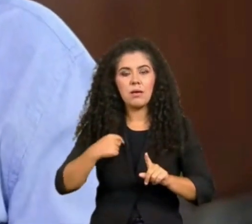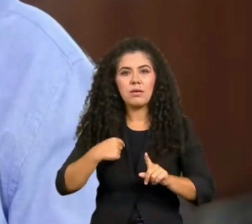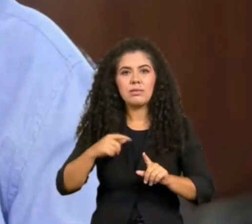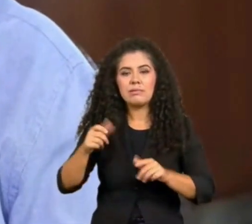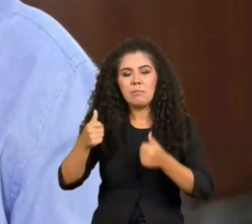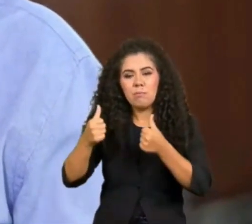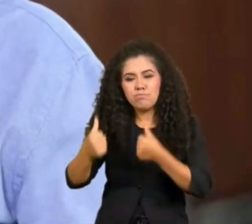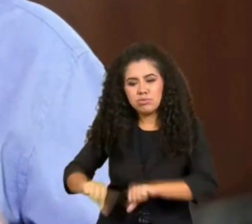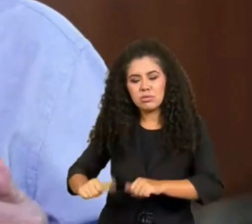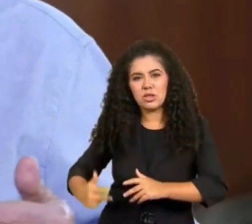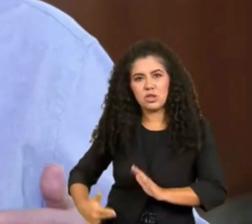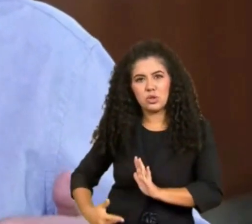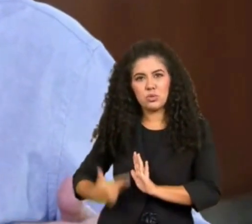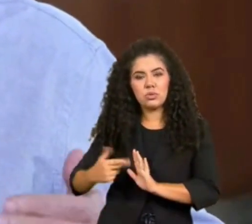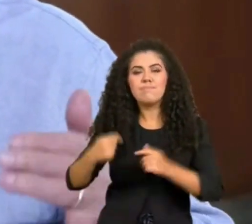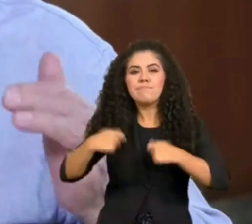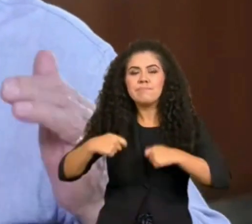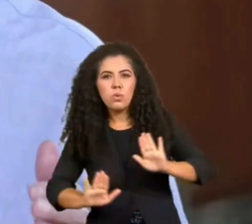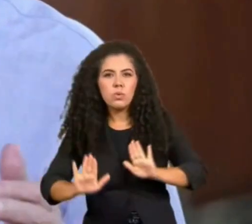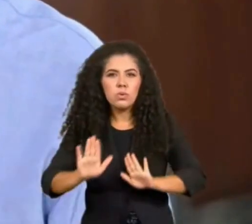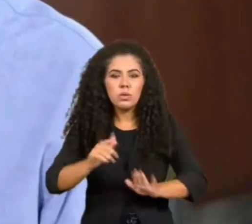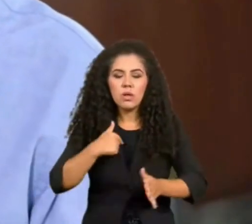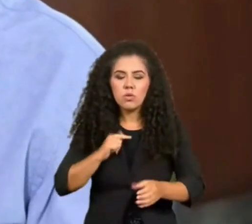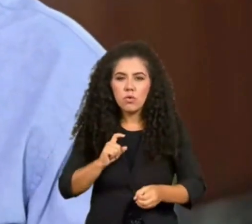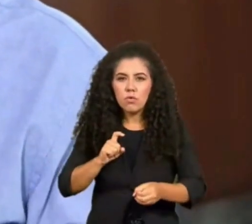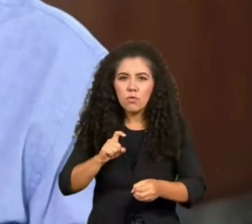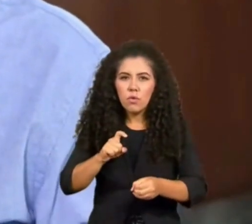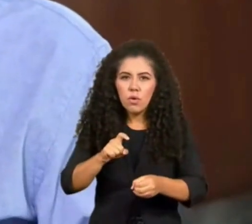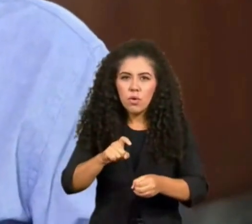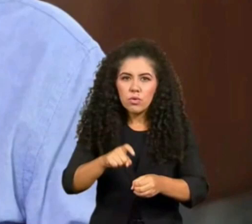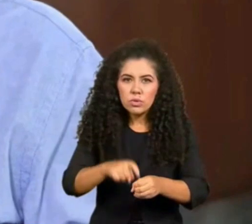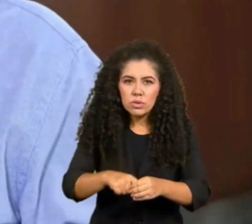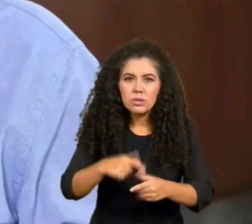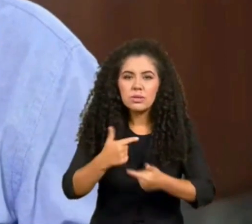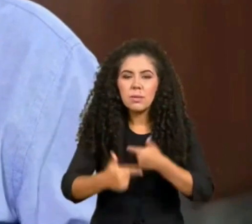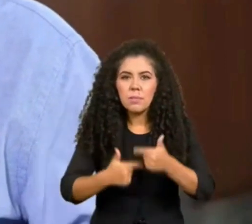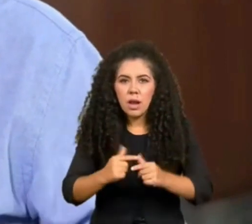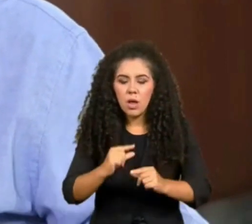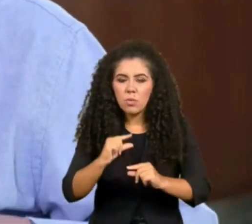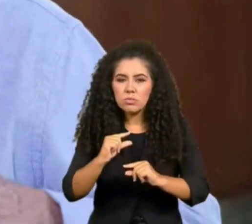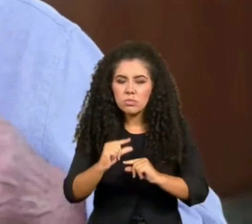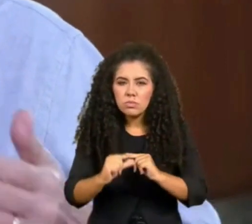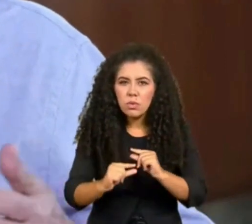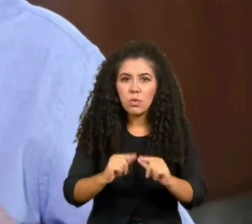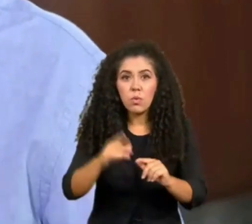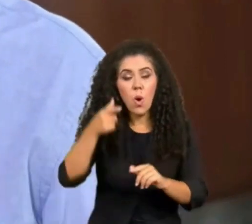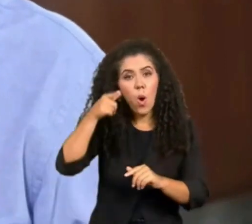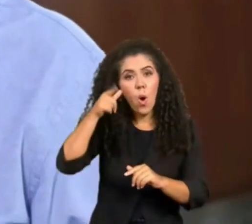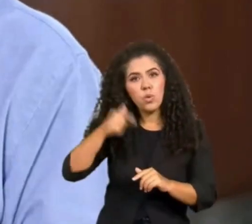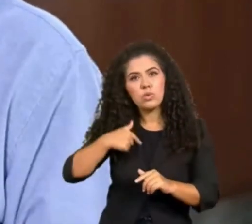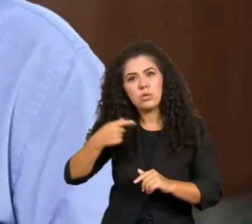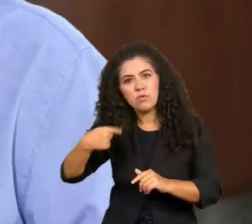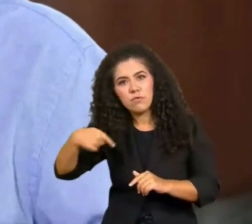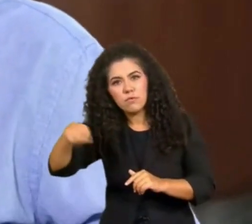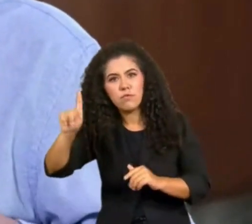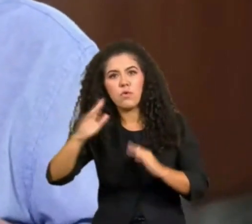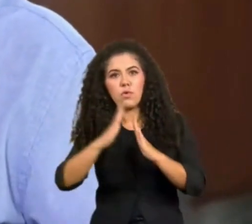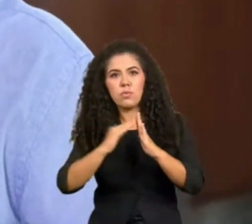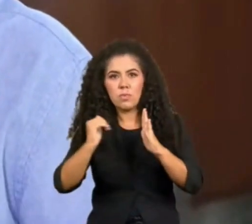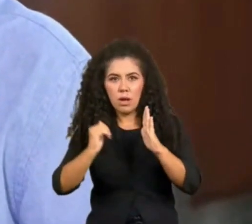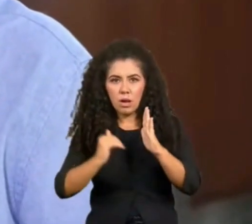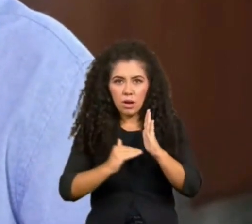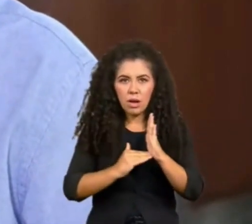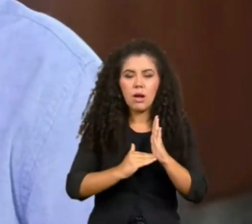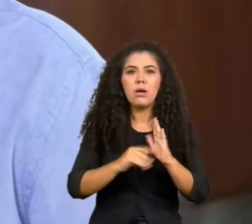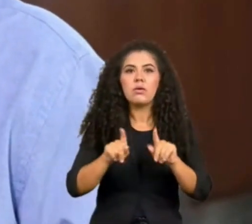tenho que tomar muito cuidado. Eu estou voltando a trabalhar aos poucos. Ontem eu fui no Palácio um pouco, hoje eu vou outra vez no Palácio, vou